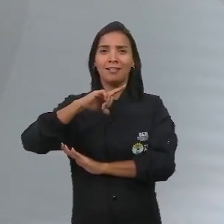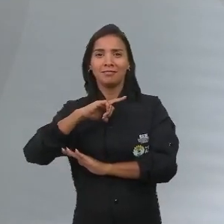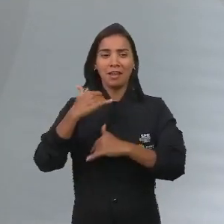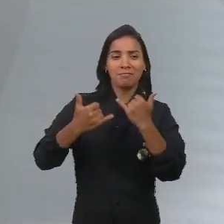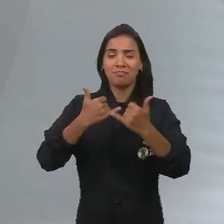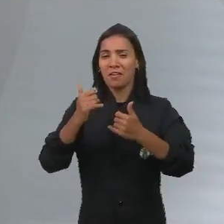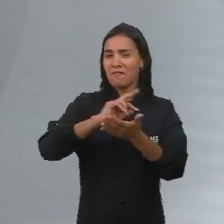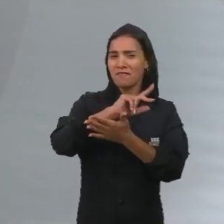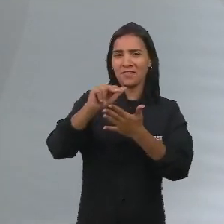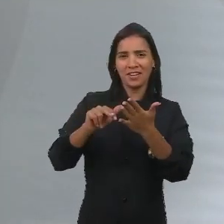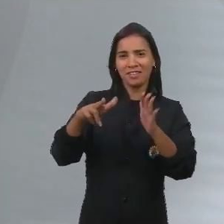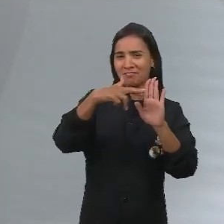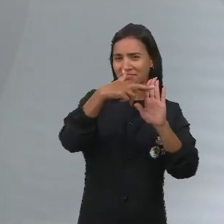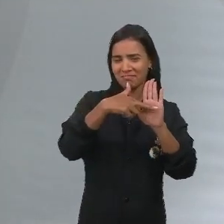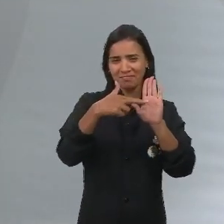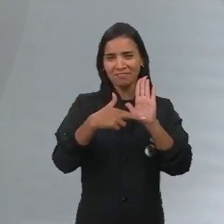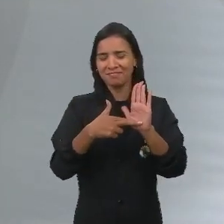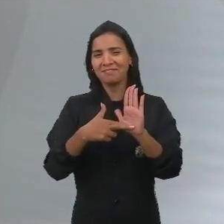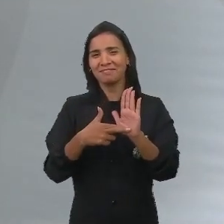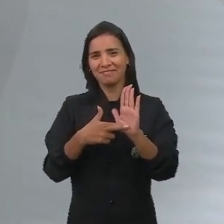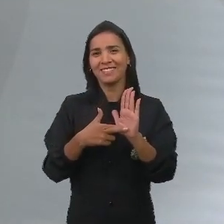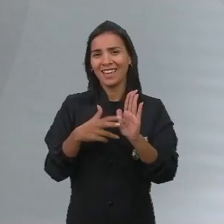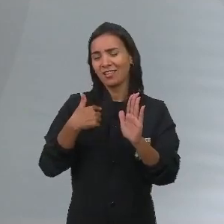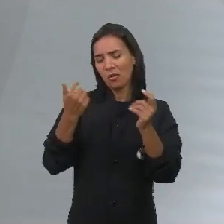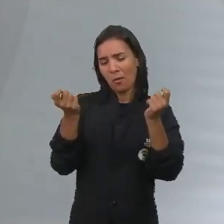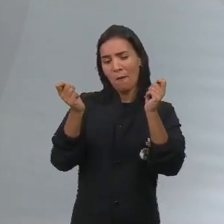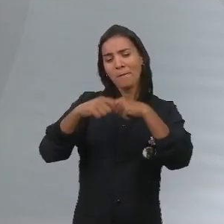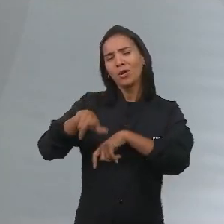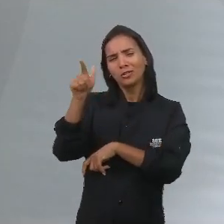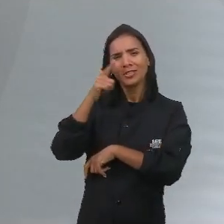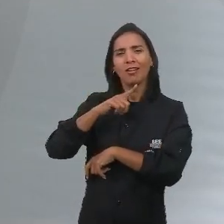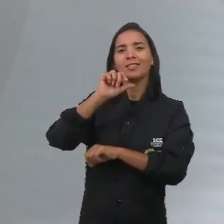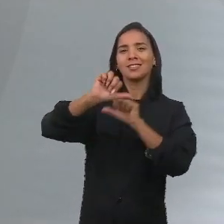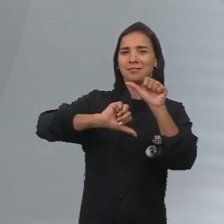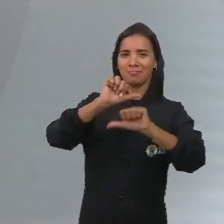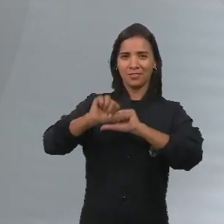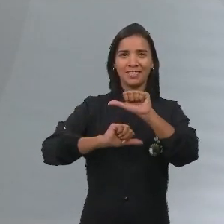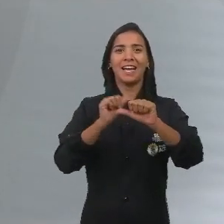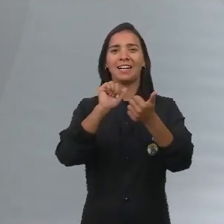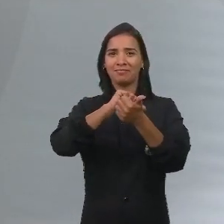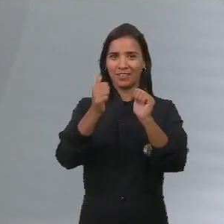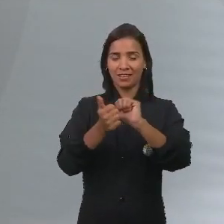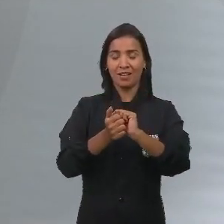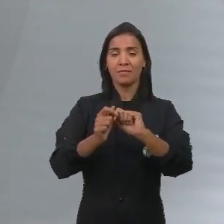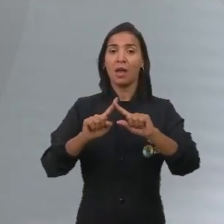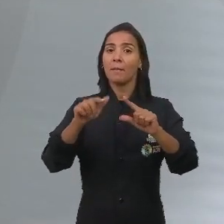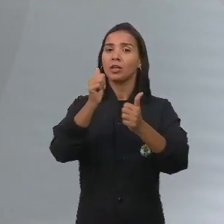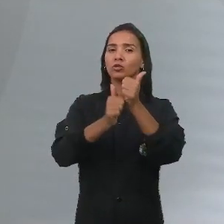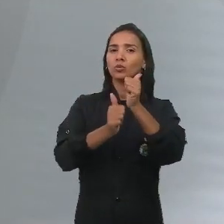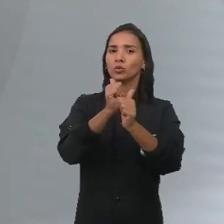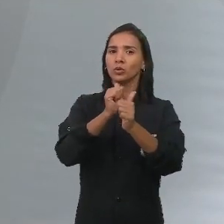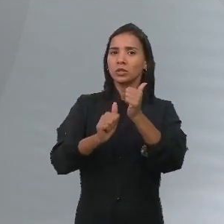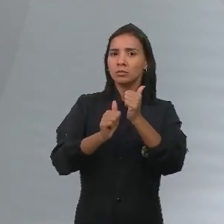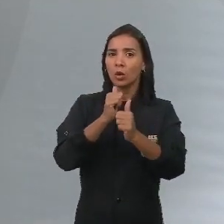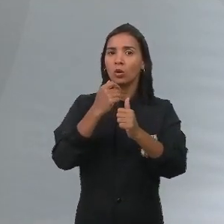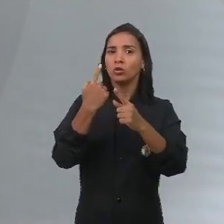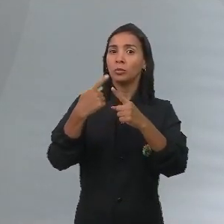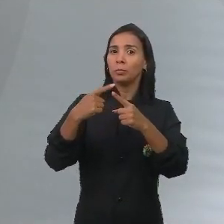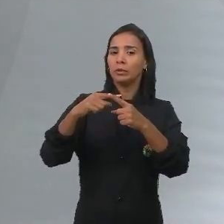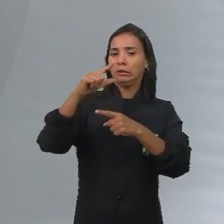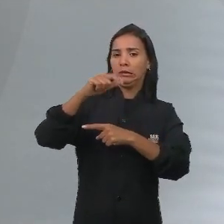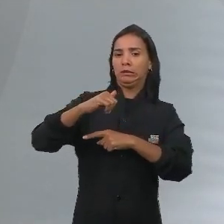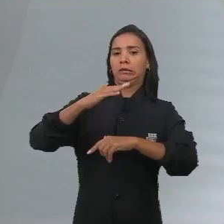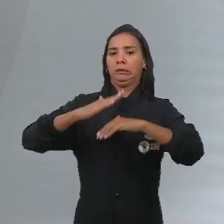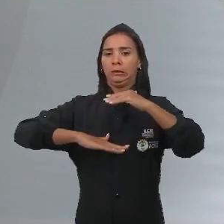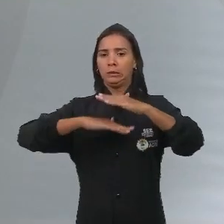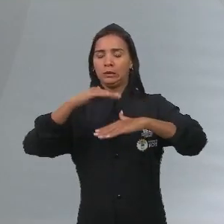vai então tem São Regras que eu consigo adaptar já no esporte por ter um direcionamento um pouco mais competitivo